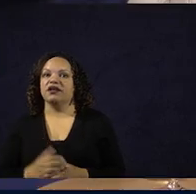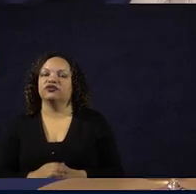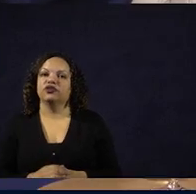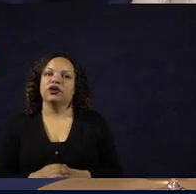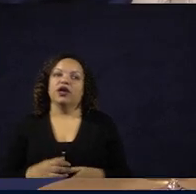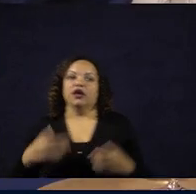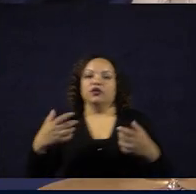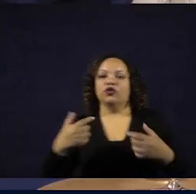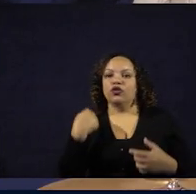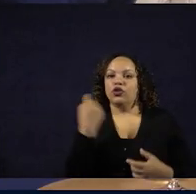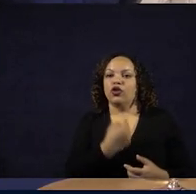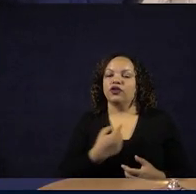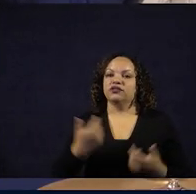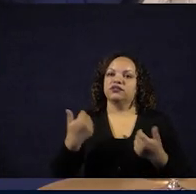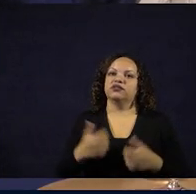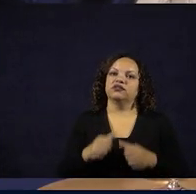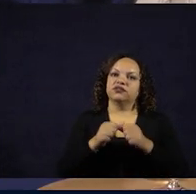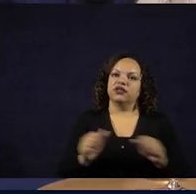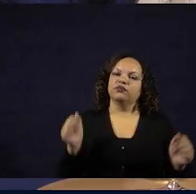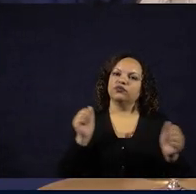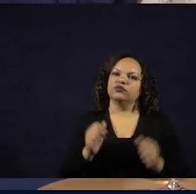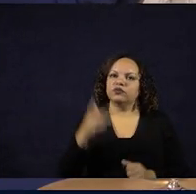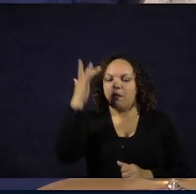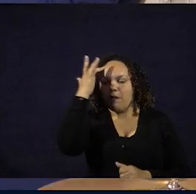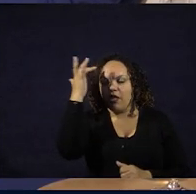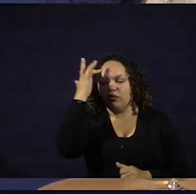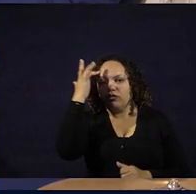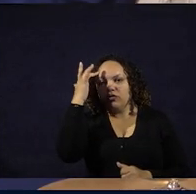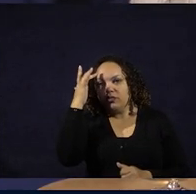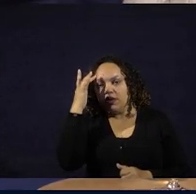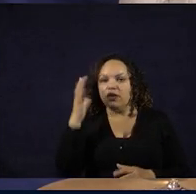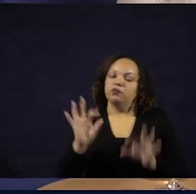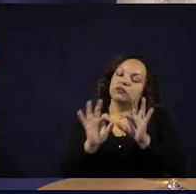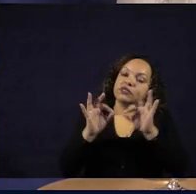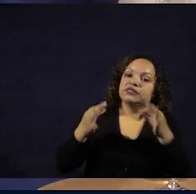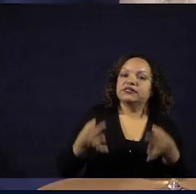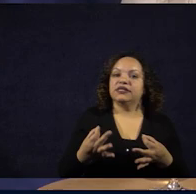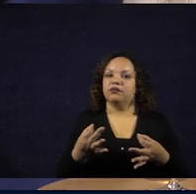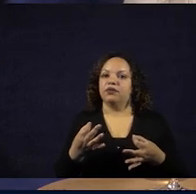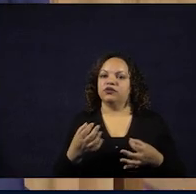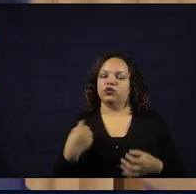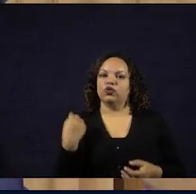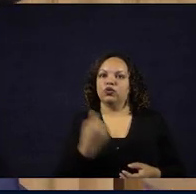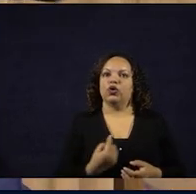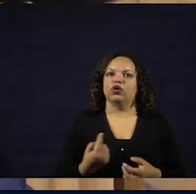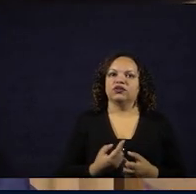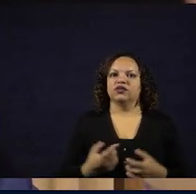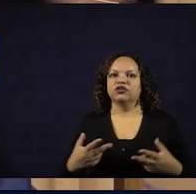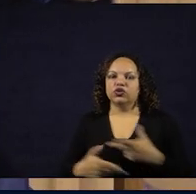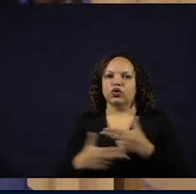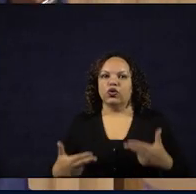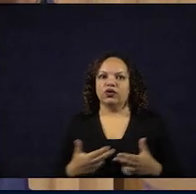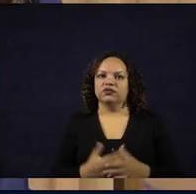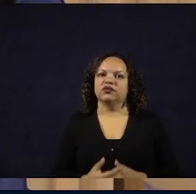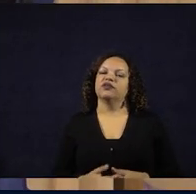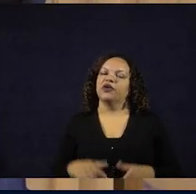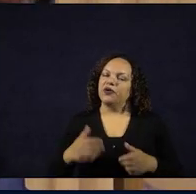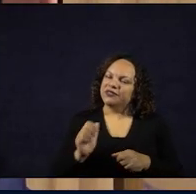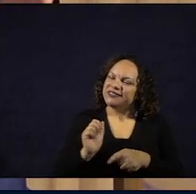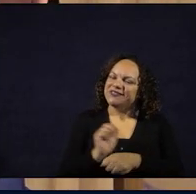a gente tá maduro para simplificar o nosso sistema tributário espero eu e todos aqui na sala